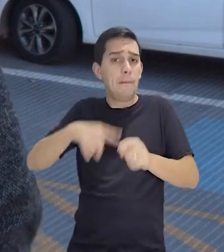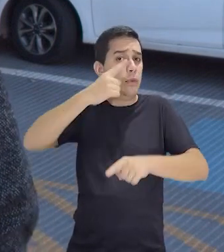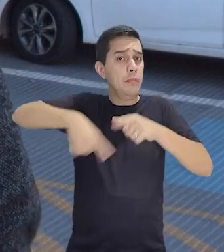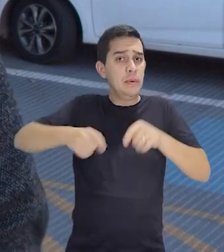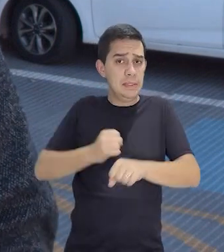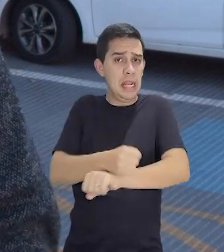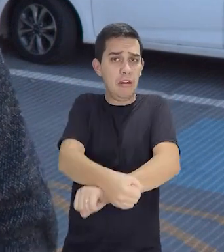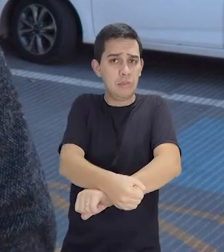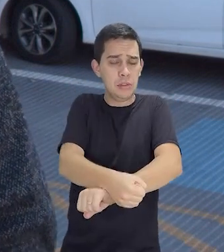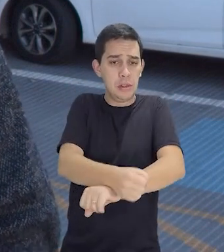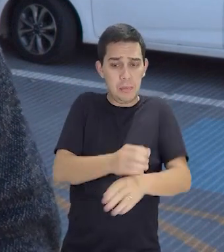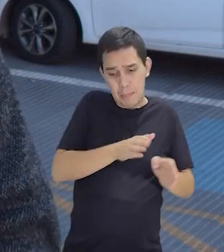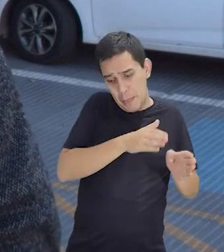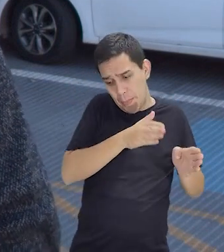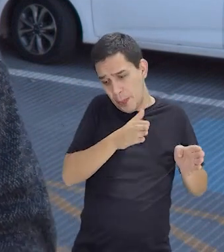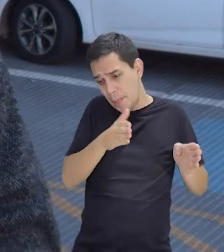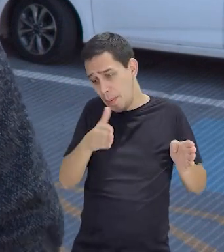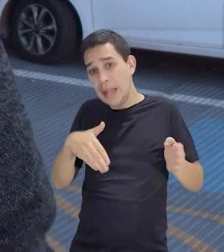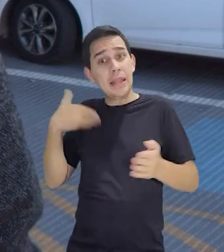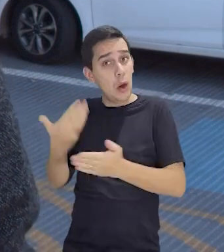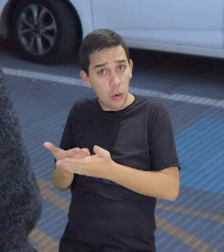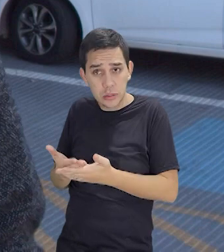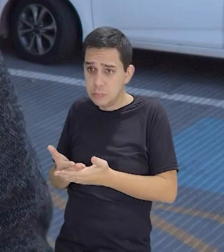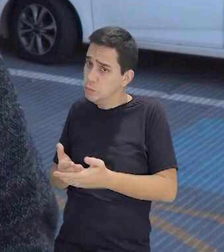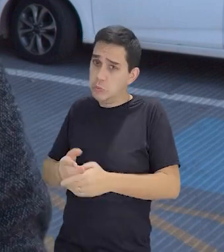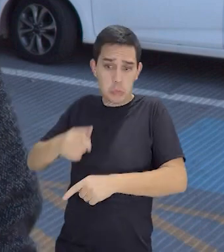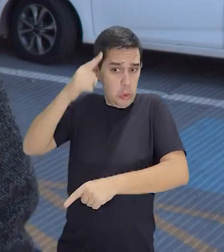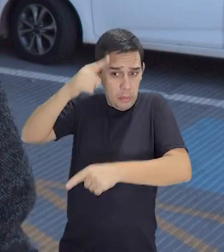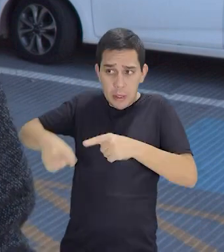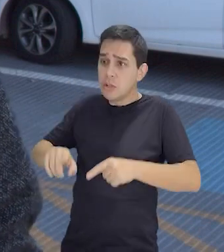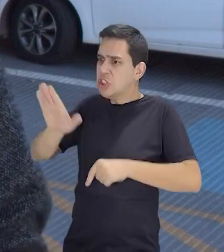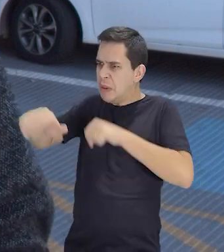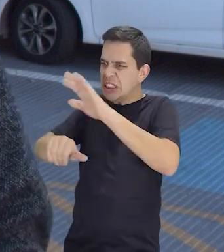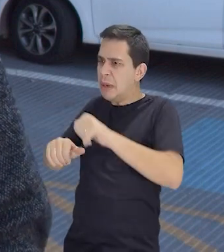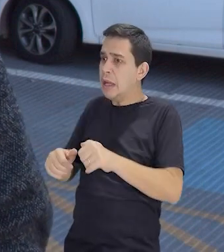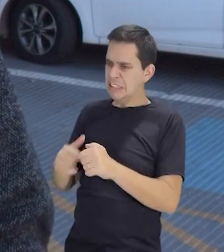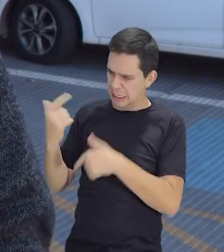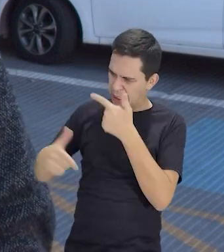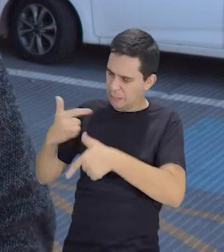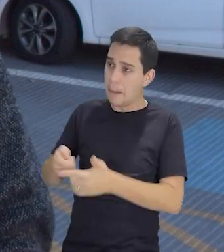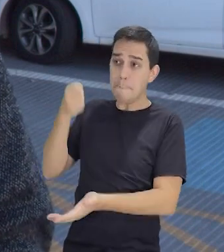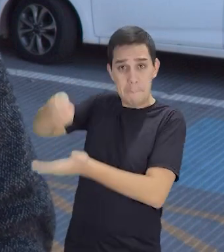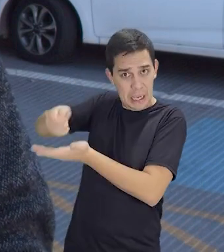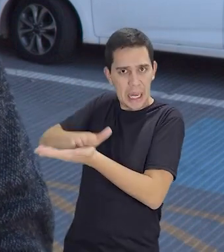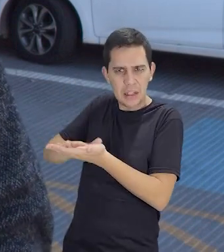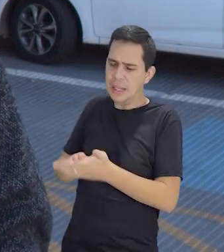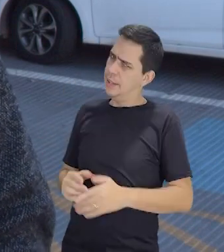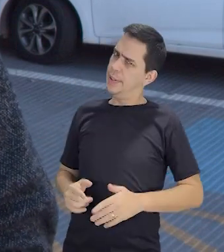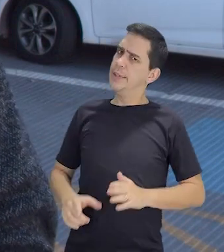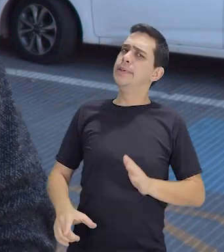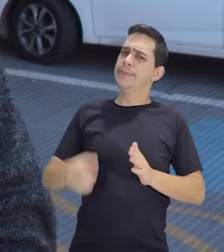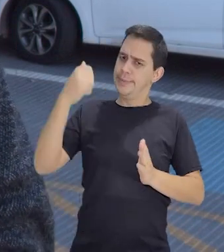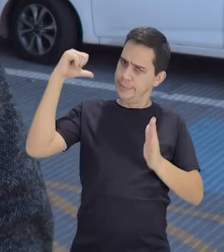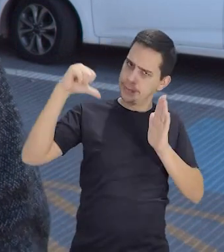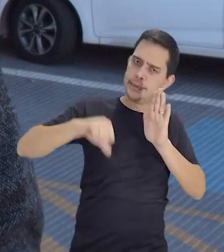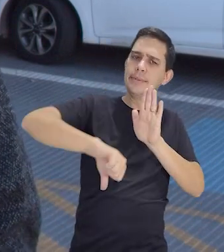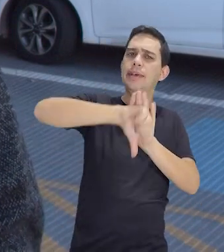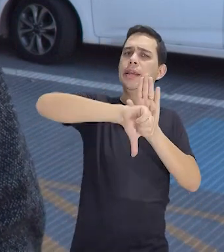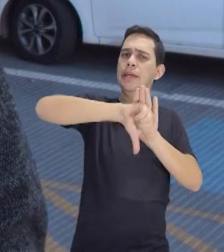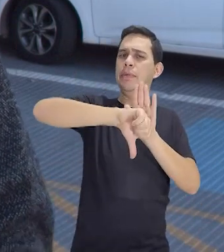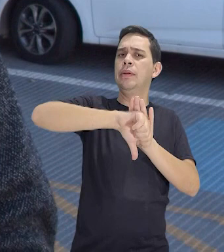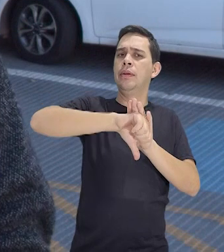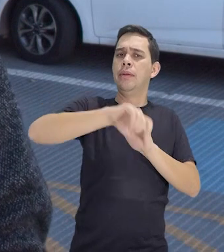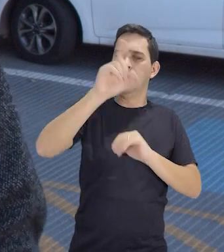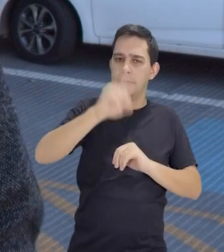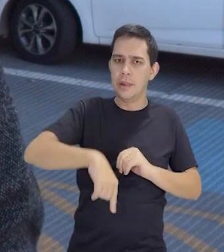análoga à escravidão é crime previsto pelo Código Penal. A lei brasileira é bem clara ao definir o que é considerado trabalho análogo à